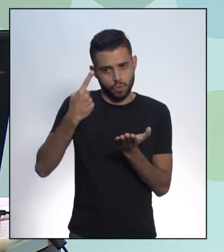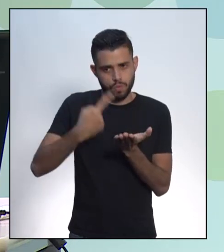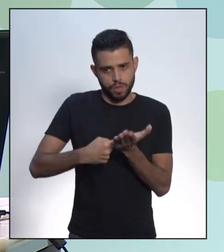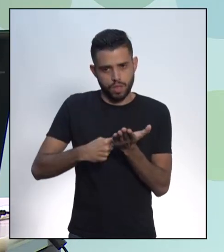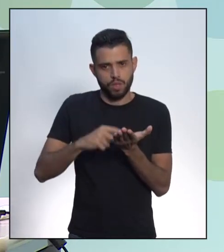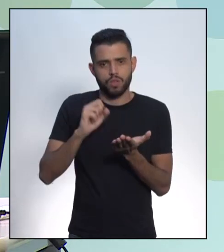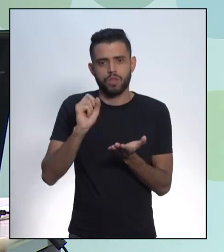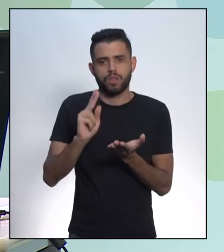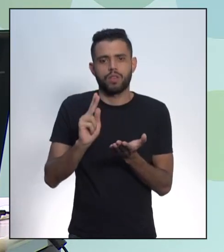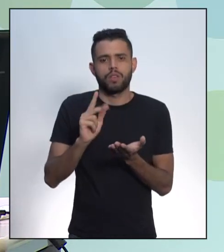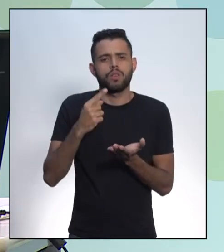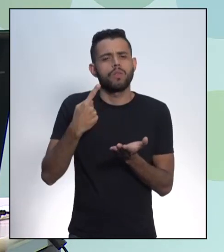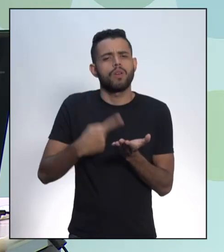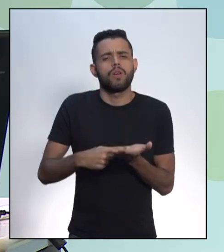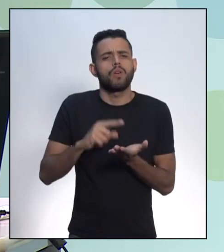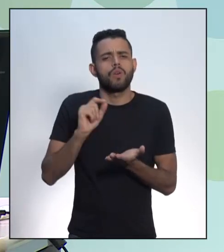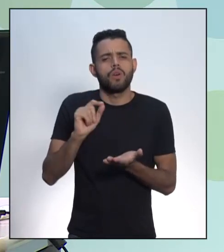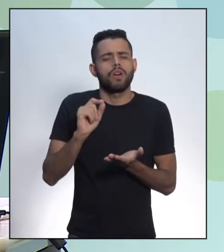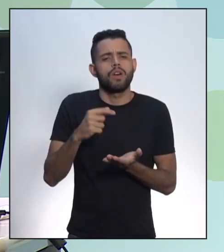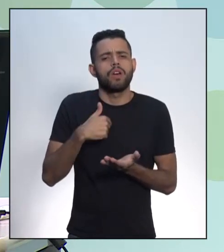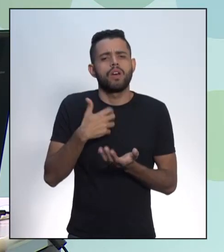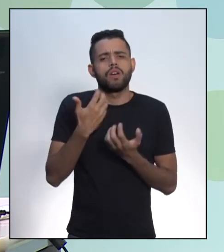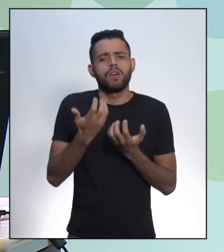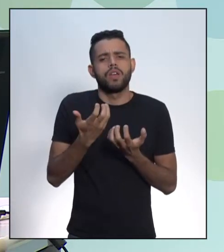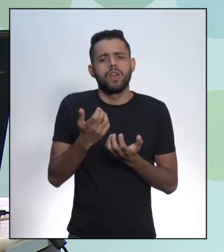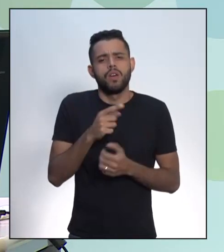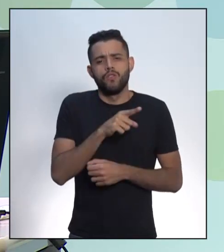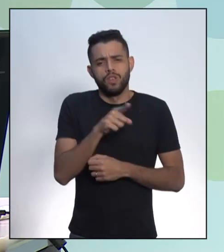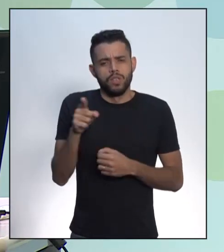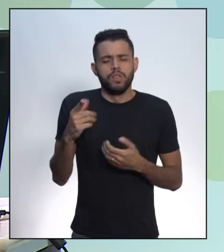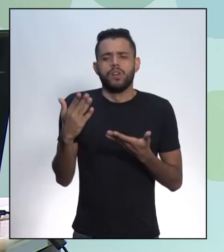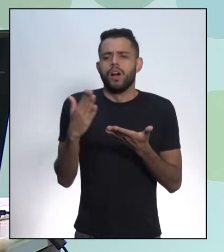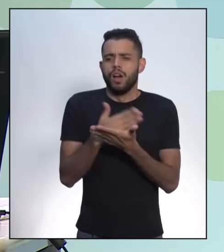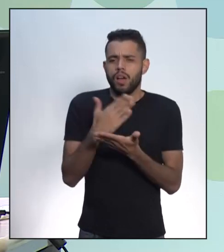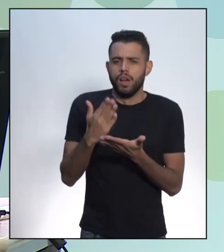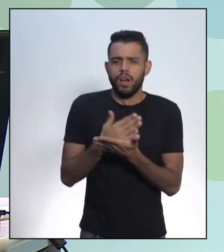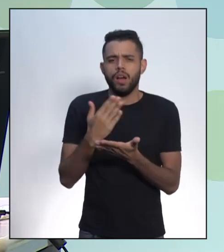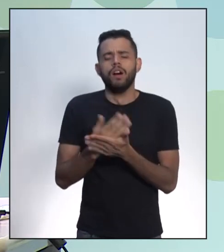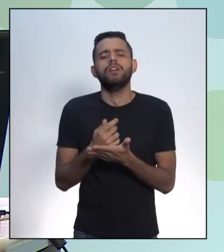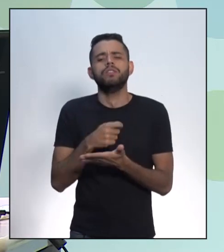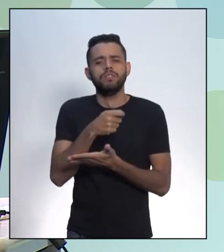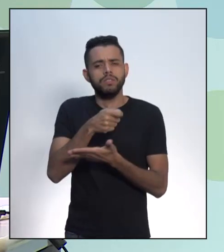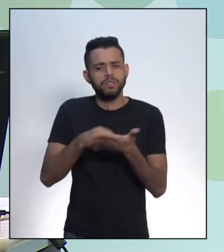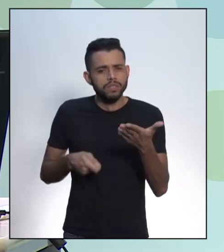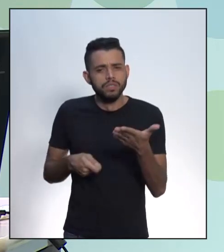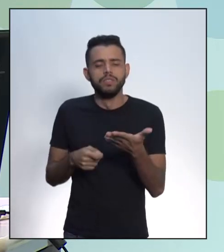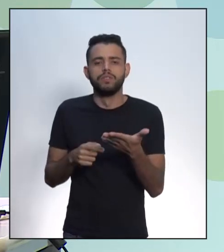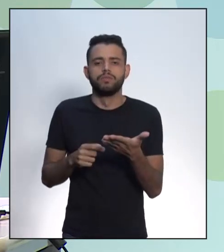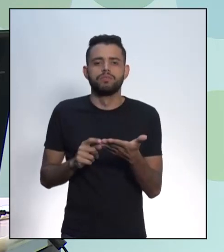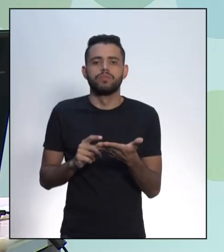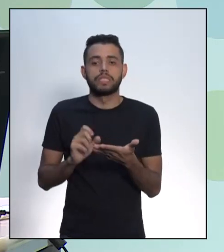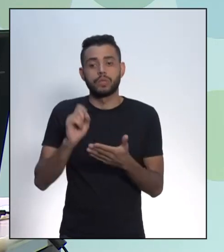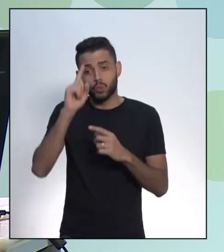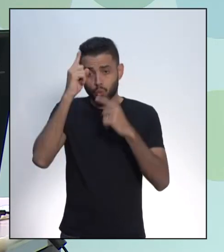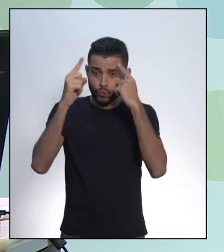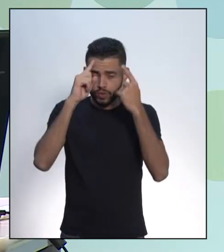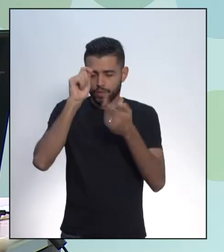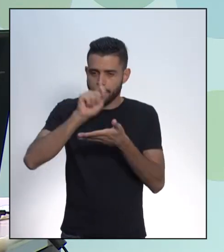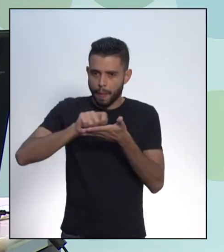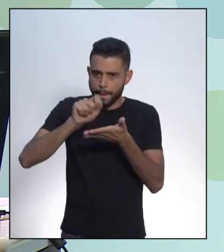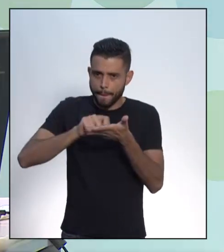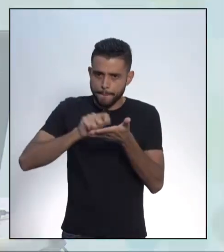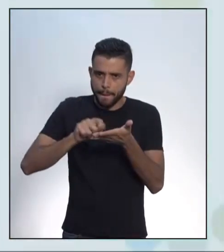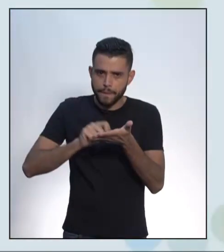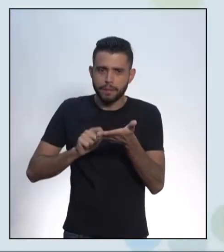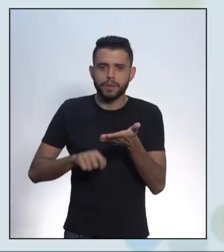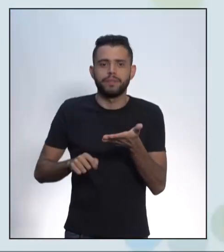E nesse combinado, eu gostaria que vocês, né, pegassem um caderno, utilizassem o caderno do aluno, né, para anotar as suas dúvidas, né,